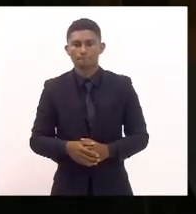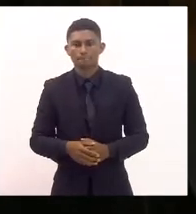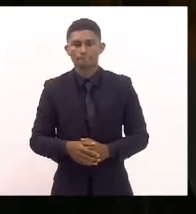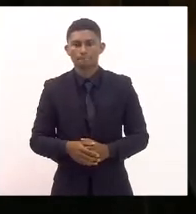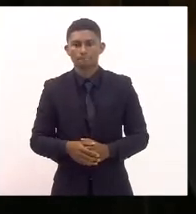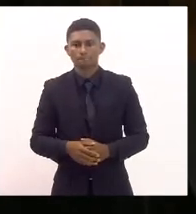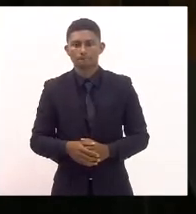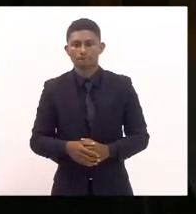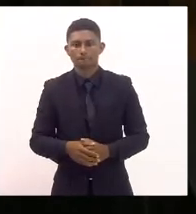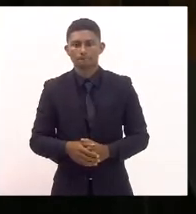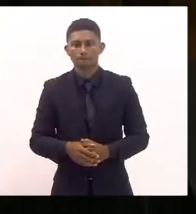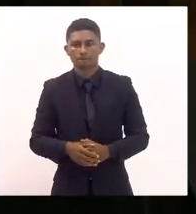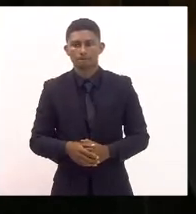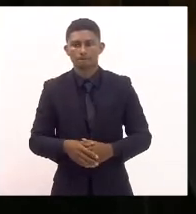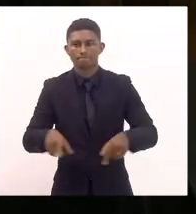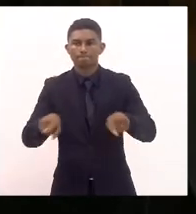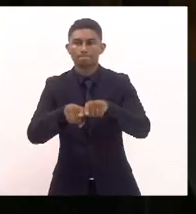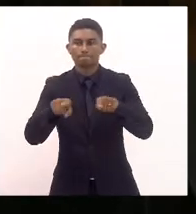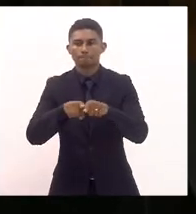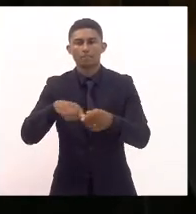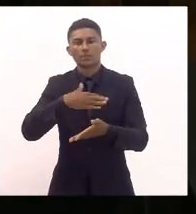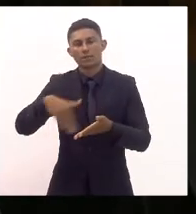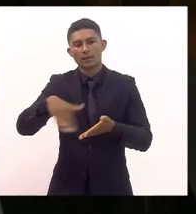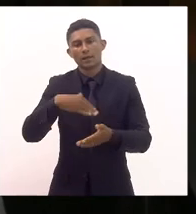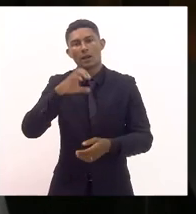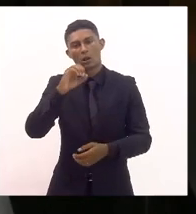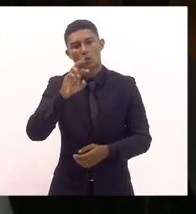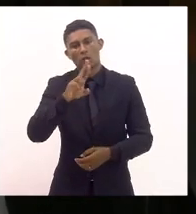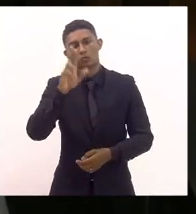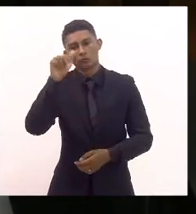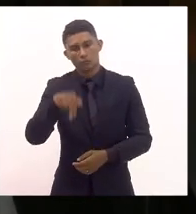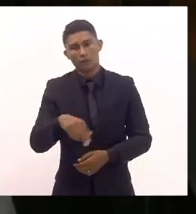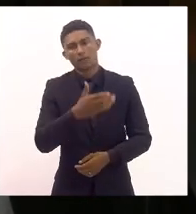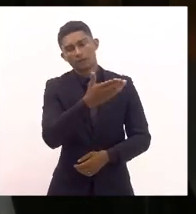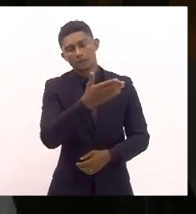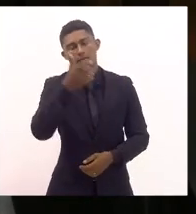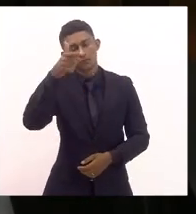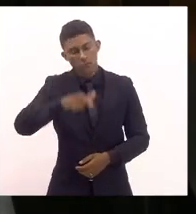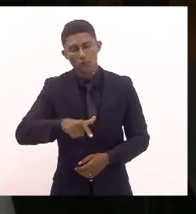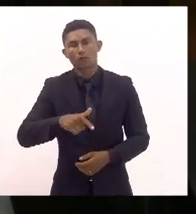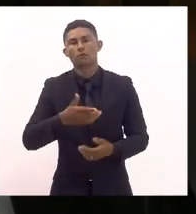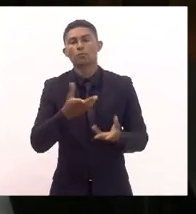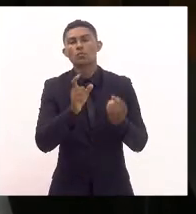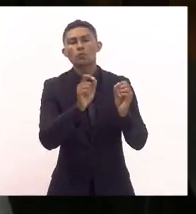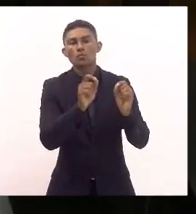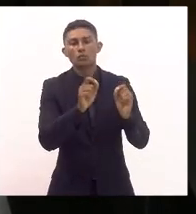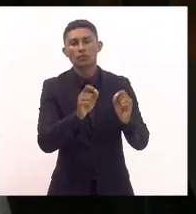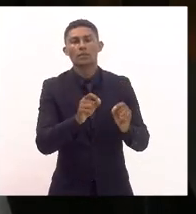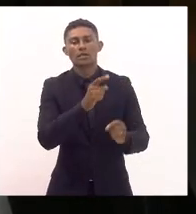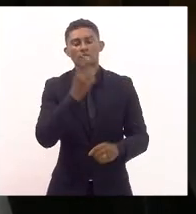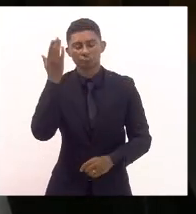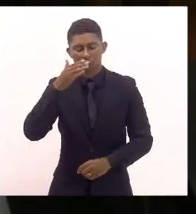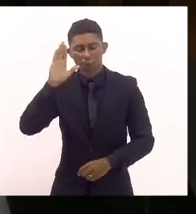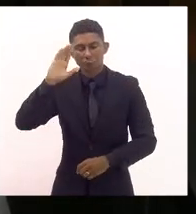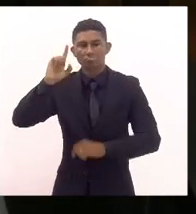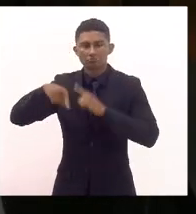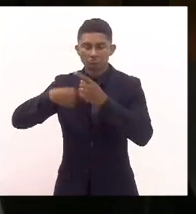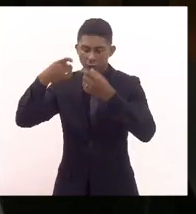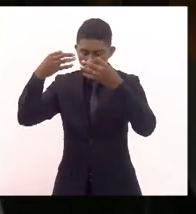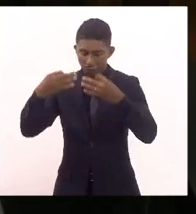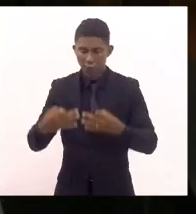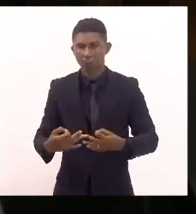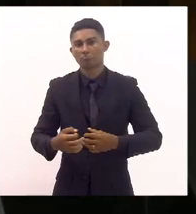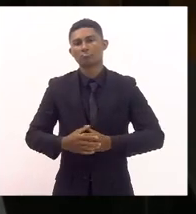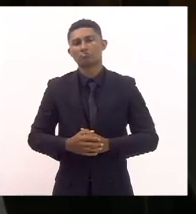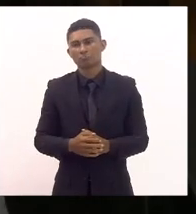ao nosso secretário das cidades uruan que mais uma vez honra a sua palavra quando ele